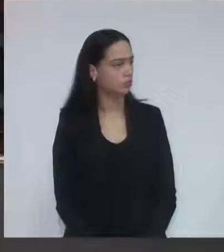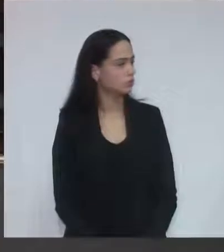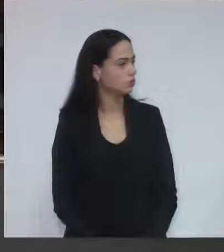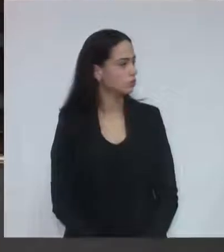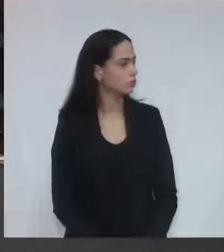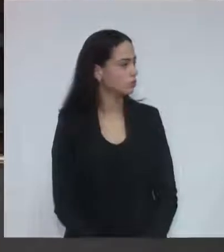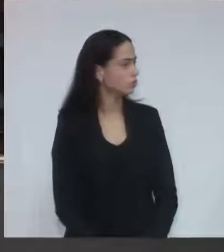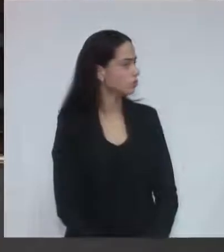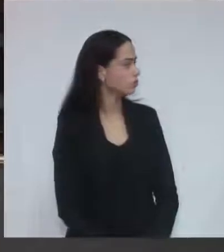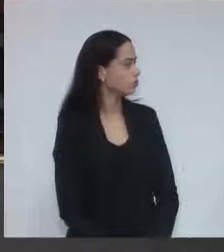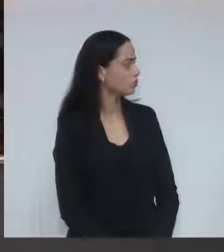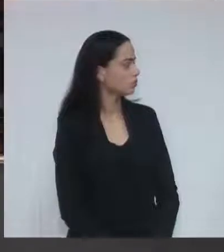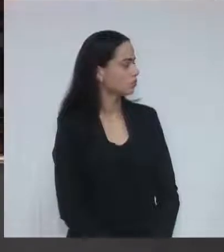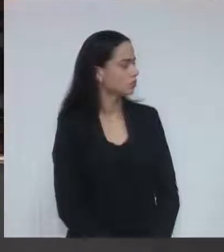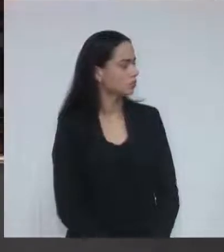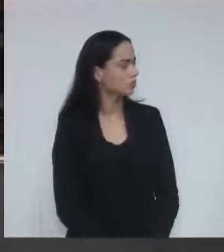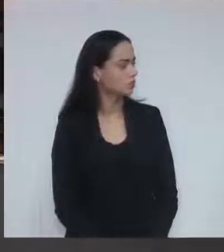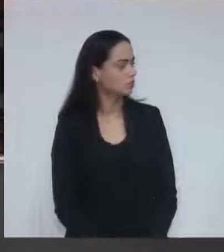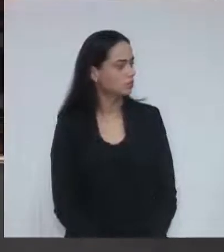parte?